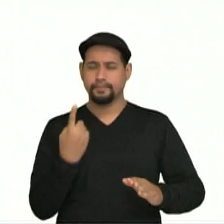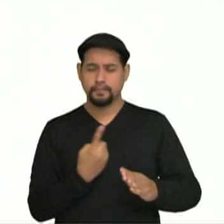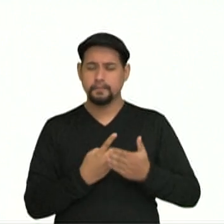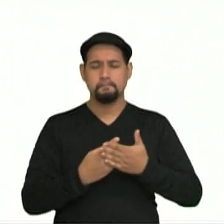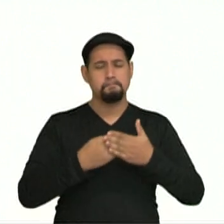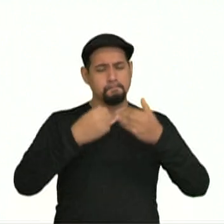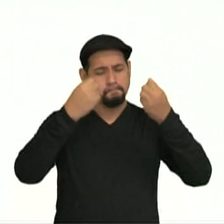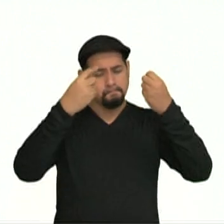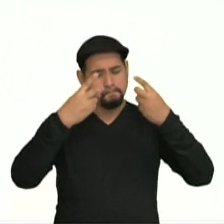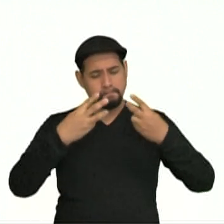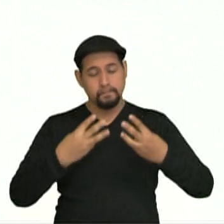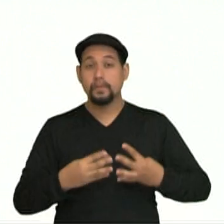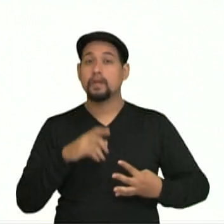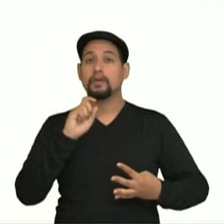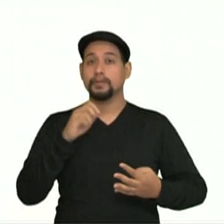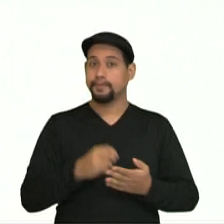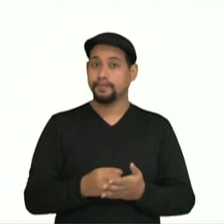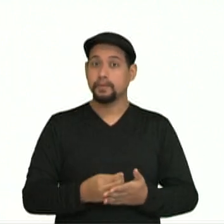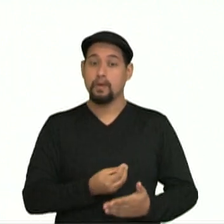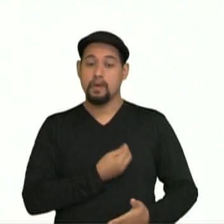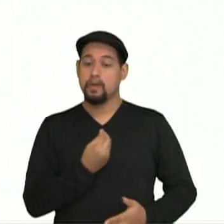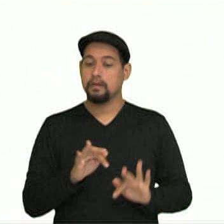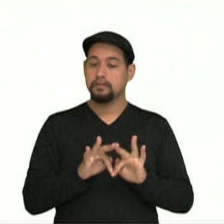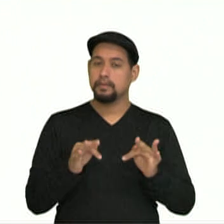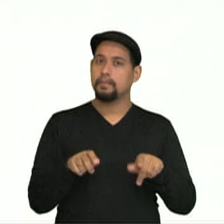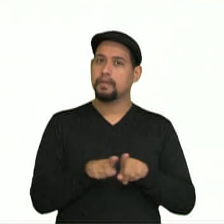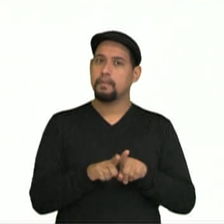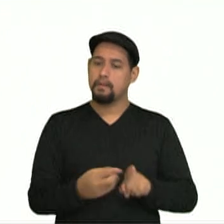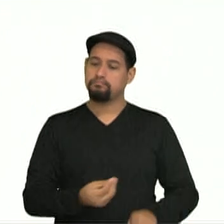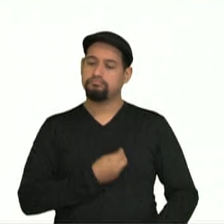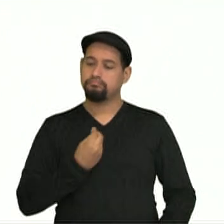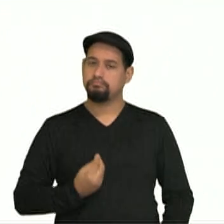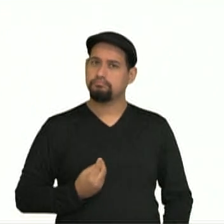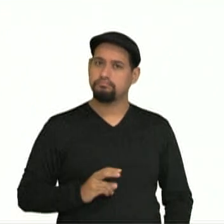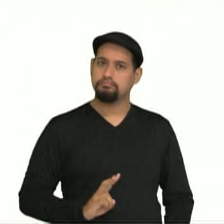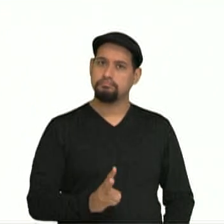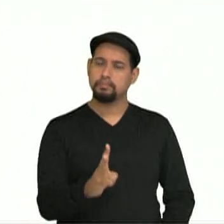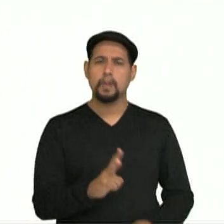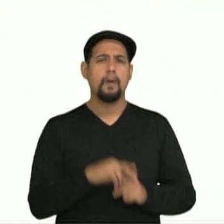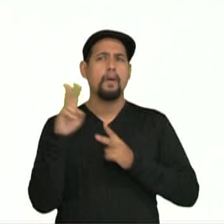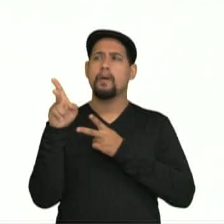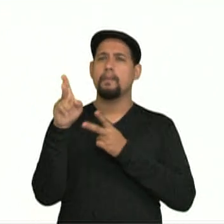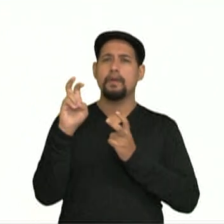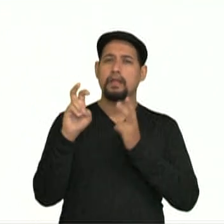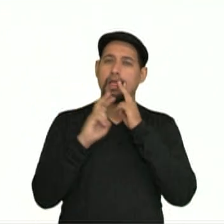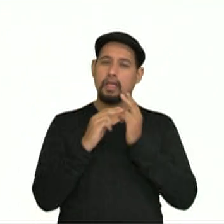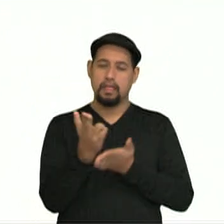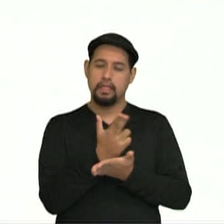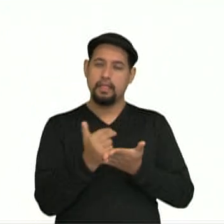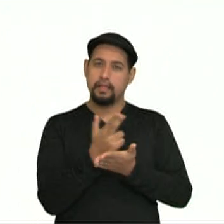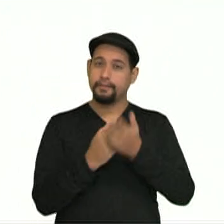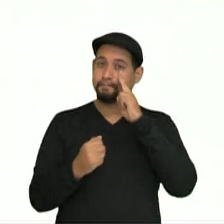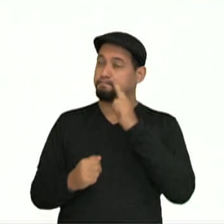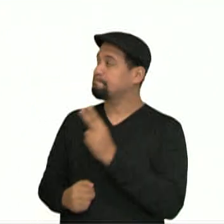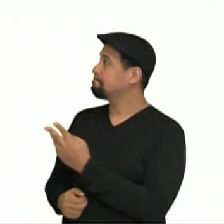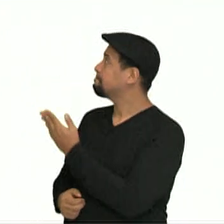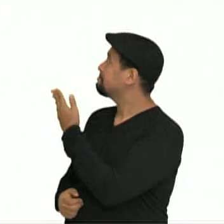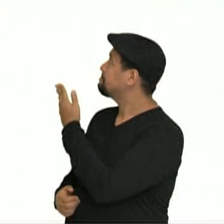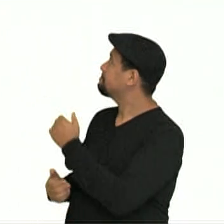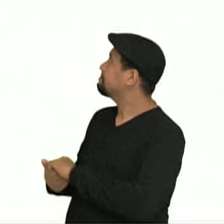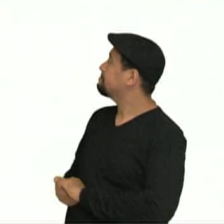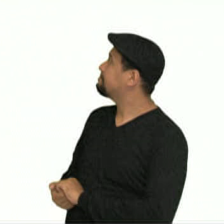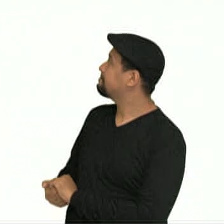presente simples e o presente contínuo. Então, observe as figuras e mostre para mim e